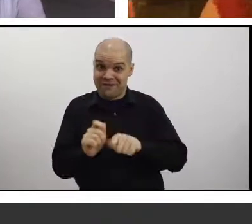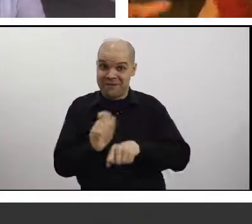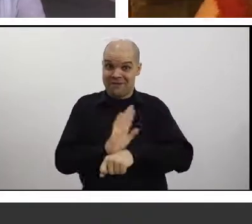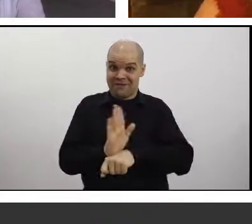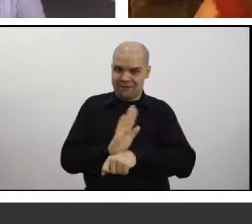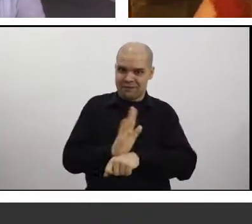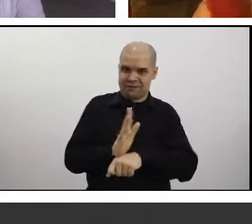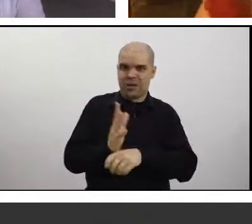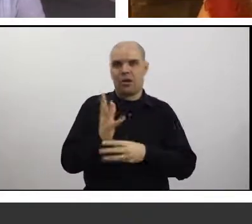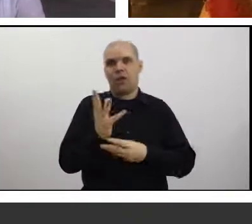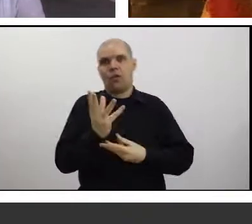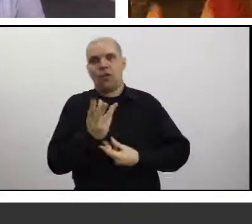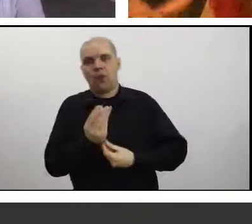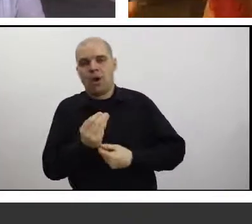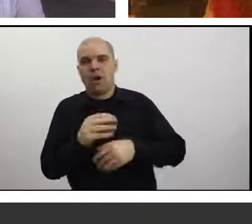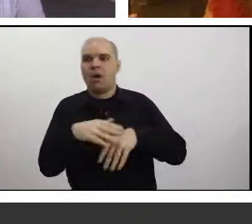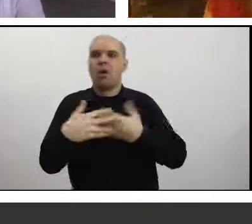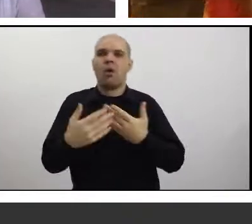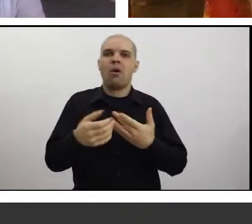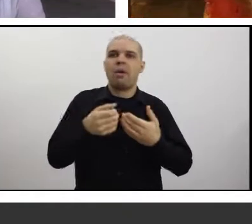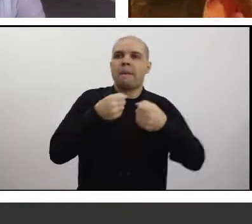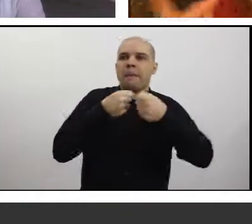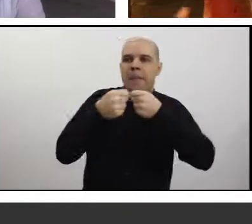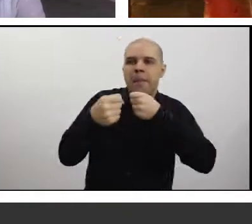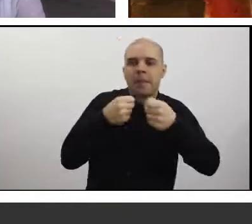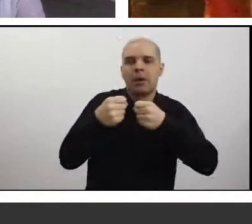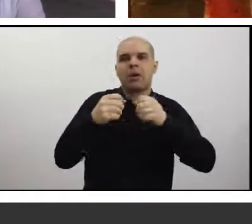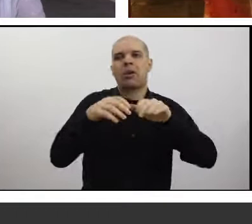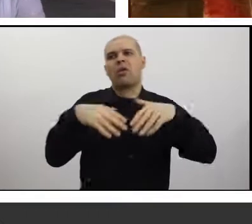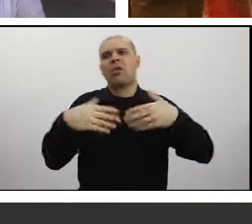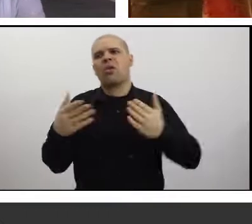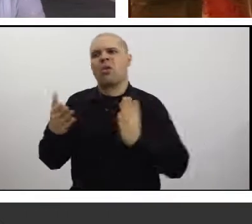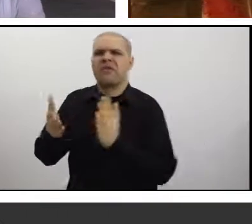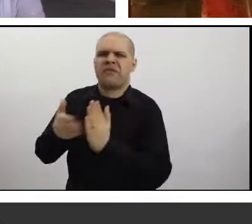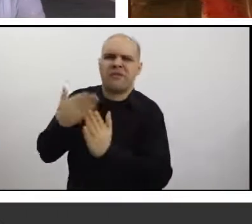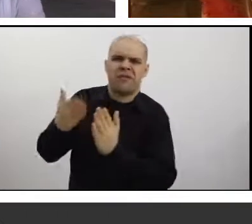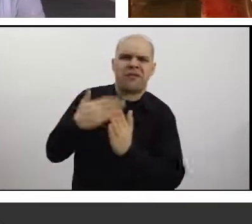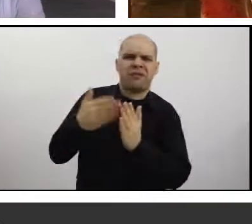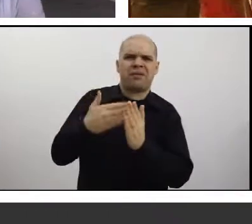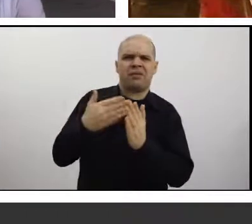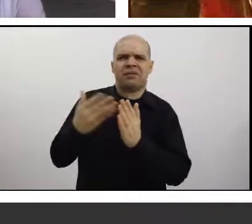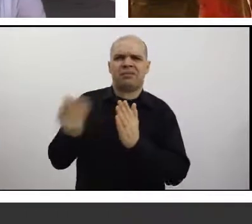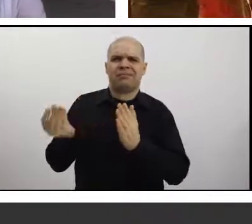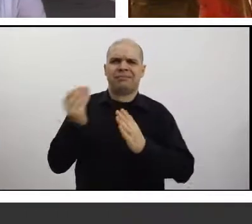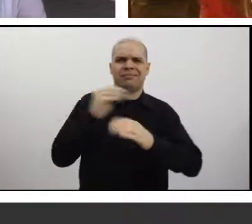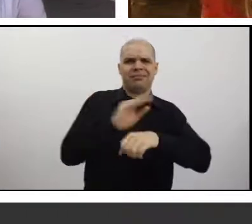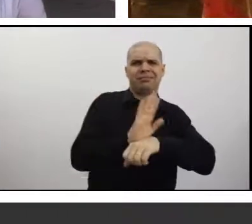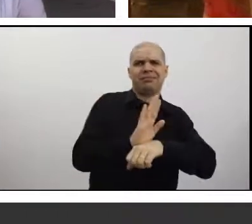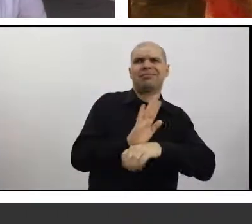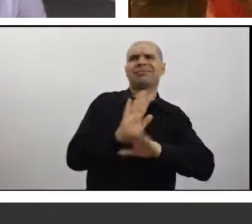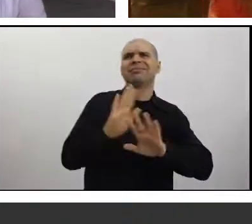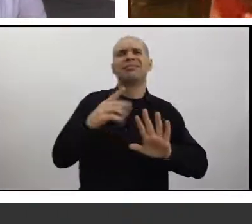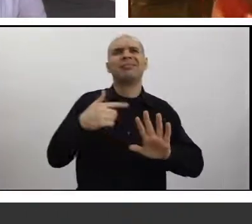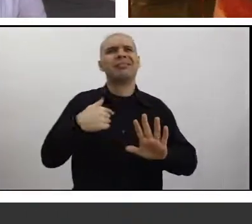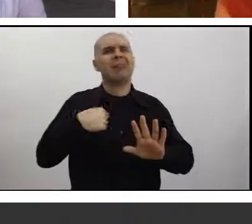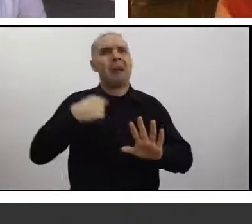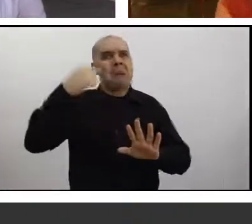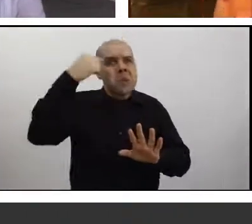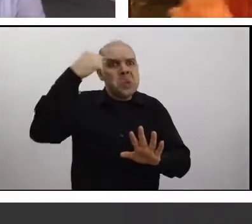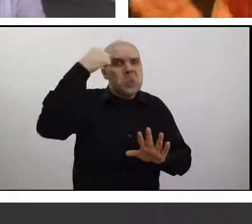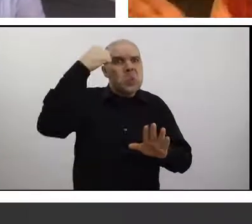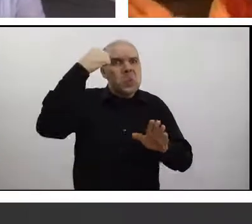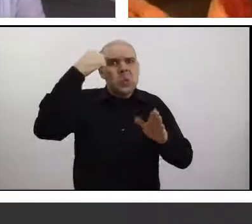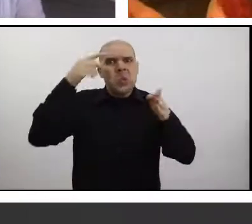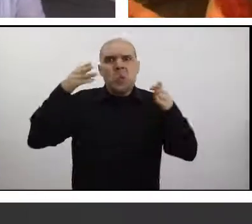videoarte, se é uma instalação, se é um livro, o que será? É uma escolha artística, não é um projeto de carreira. Eu nunca falei assim, eu